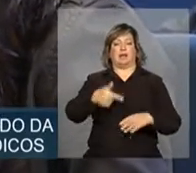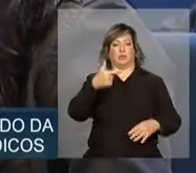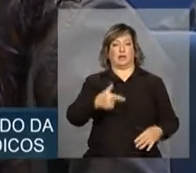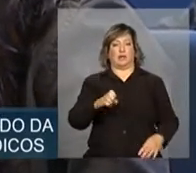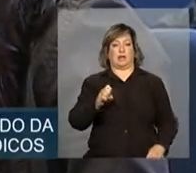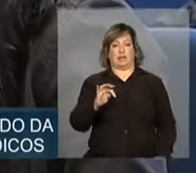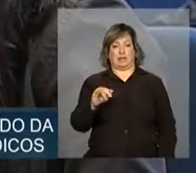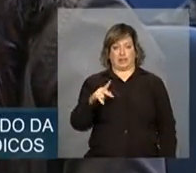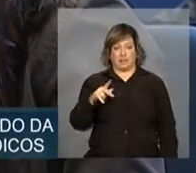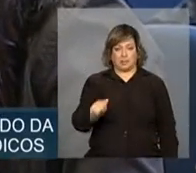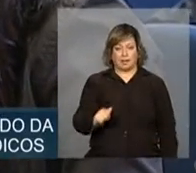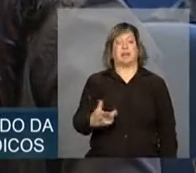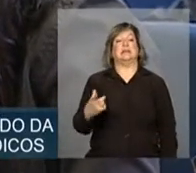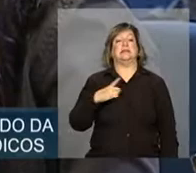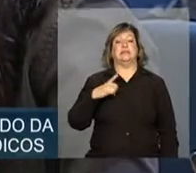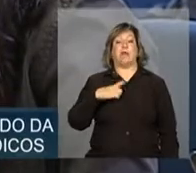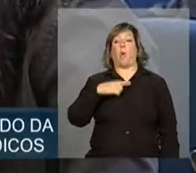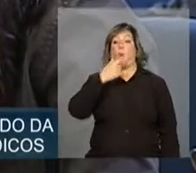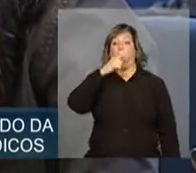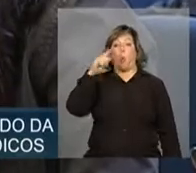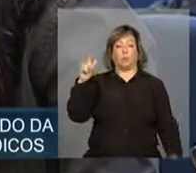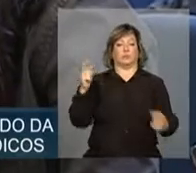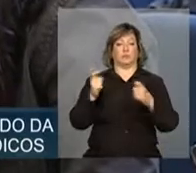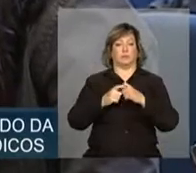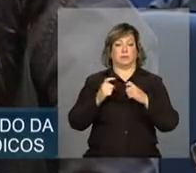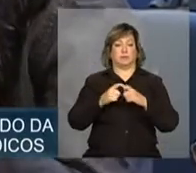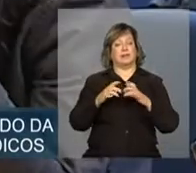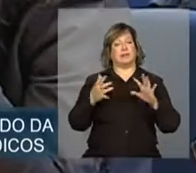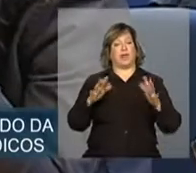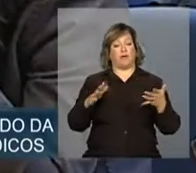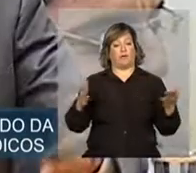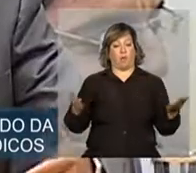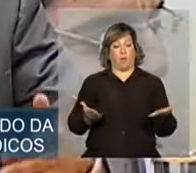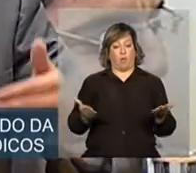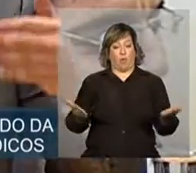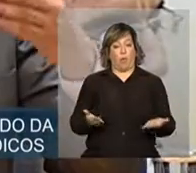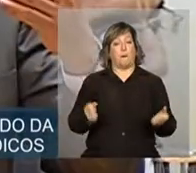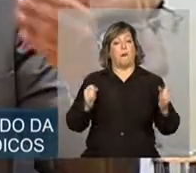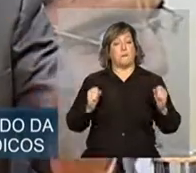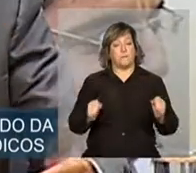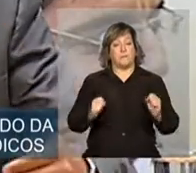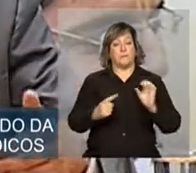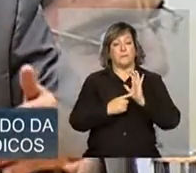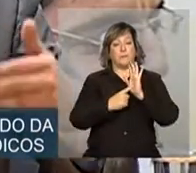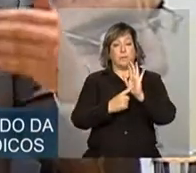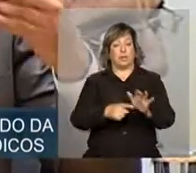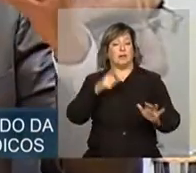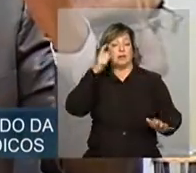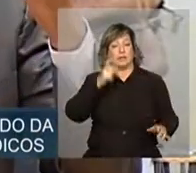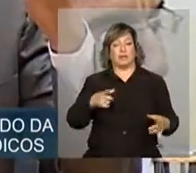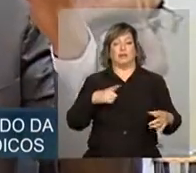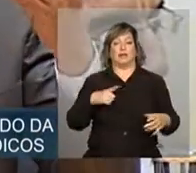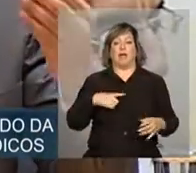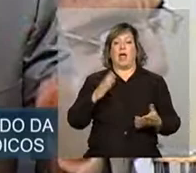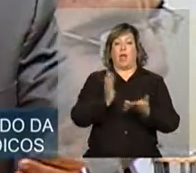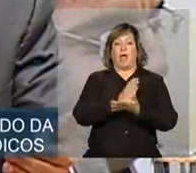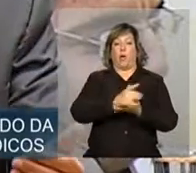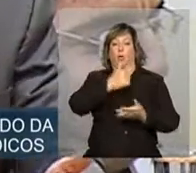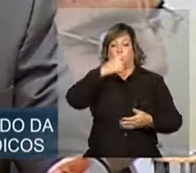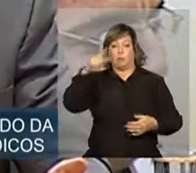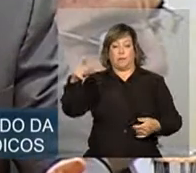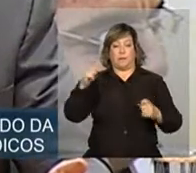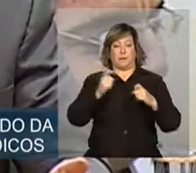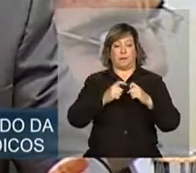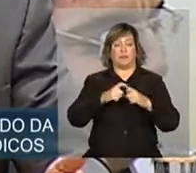segunda etapa tem outros médicos né que talvez agora possam manifestar seu interesse concluído interesse algum outro mestre um